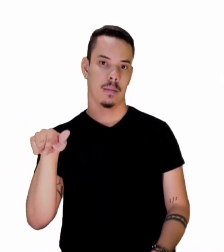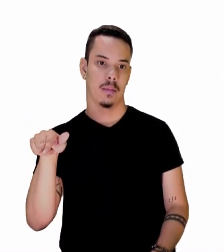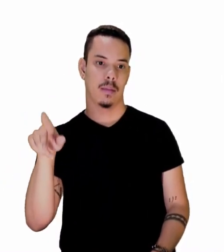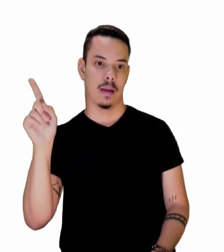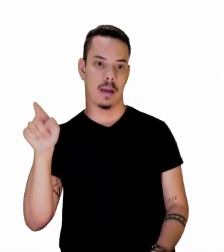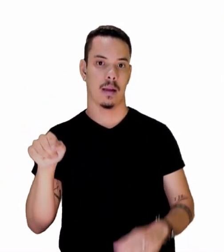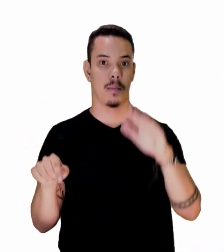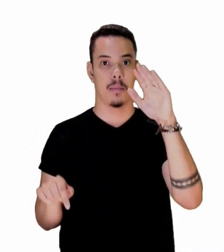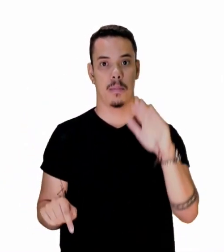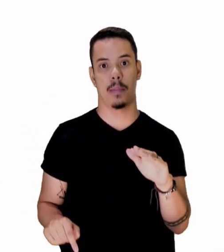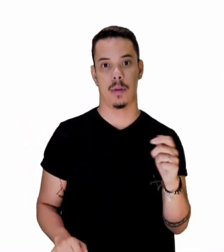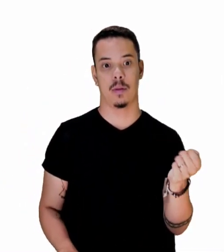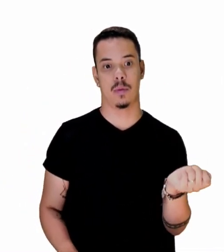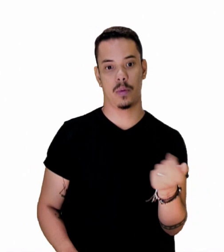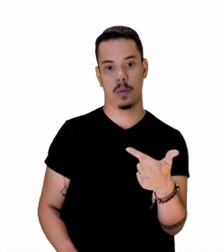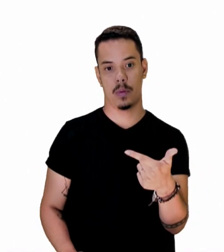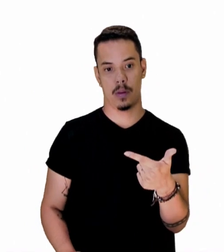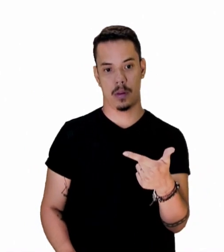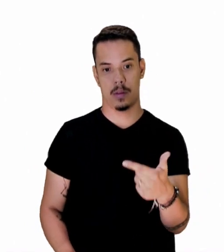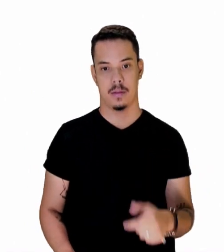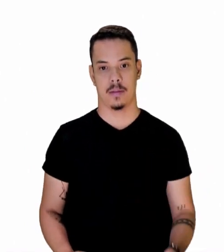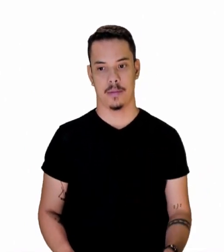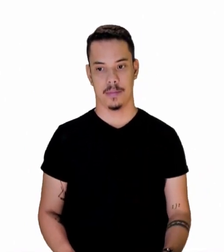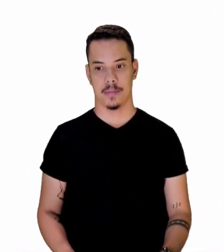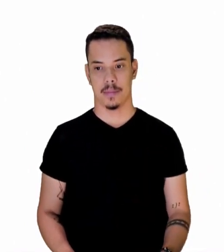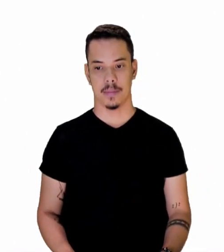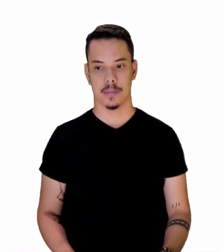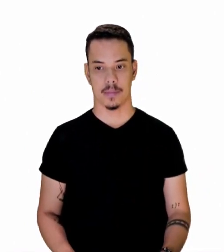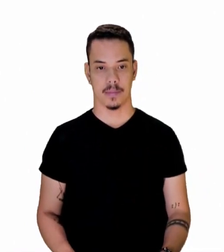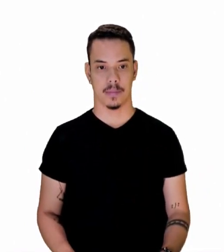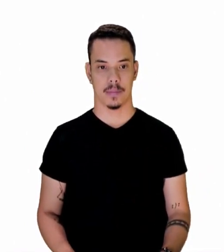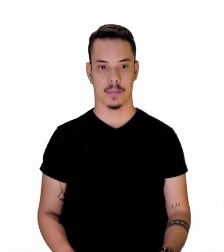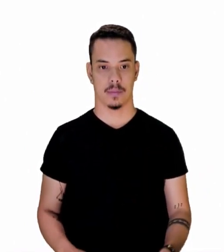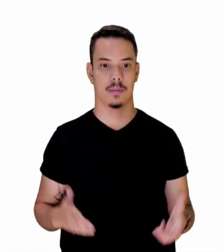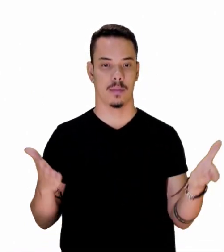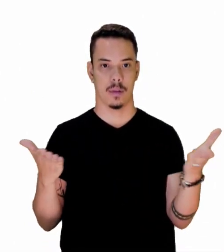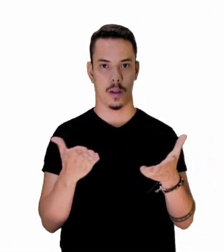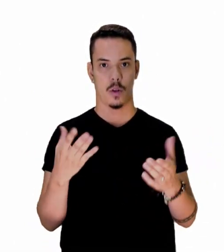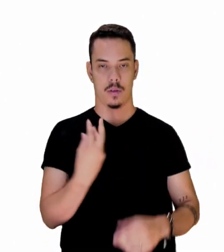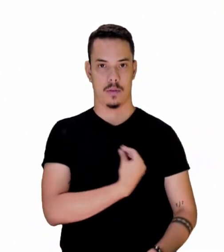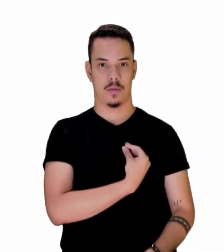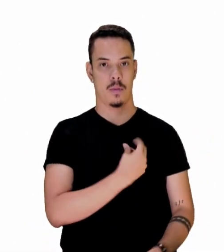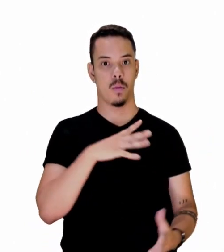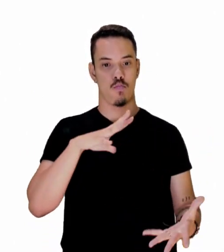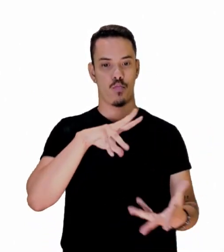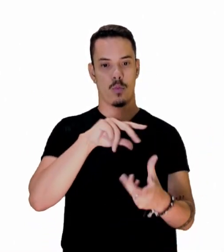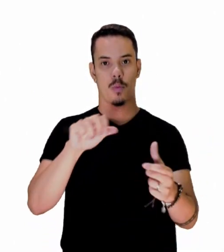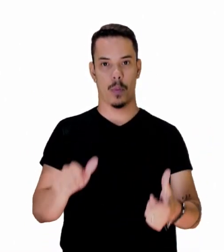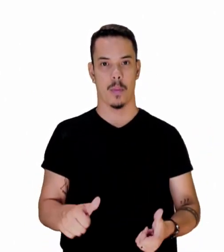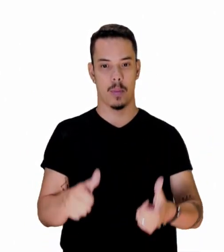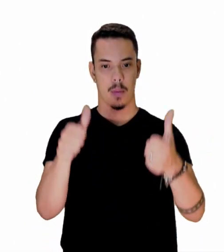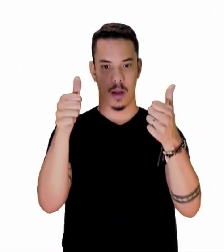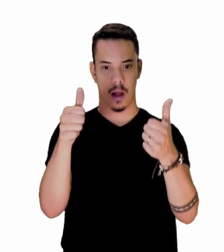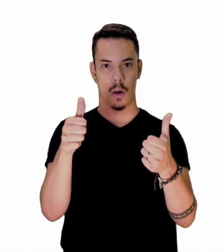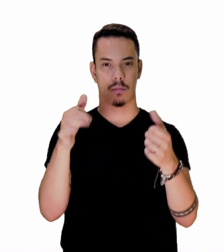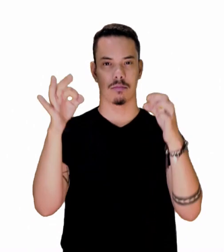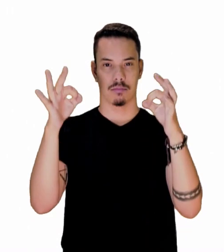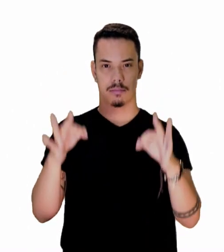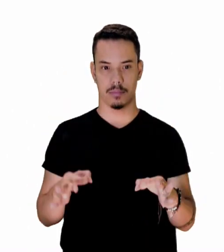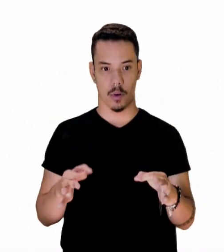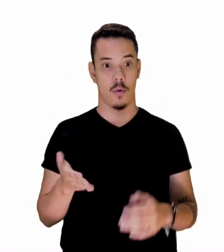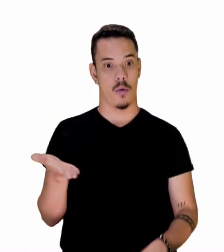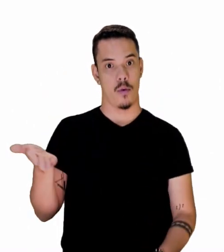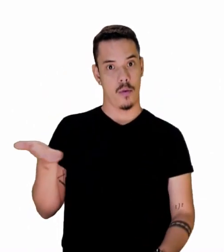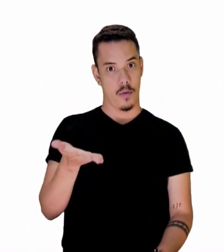a irmã. Beleza? Mais outra aqui para vocês. Hoje vivemos num mundo melhor e mais justo.